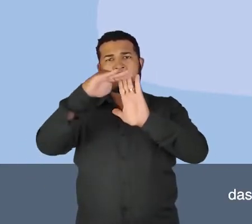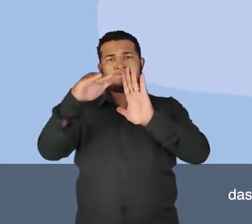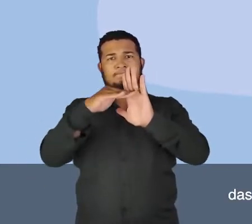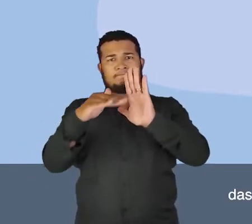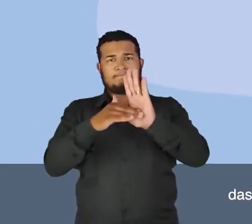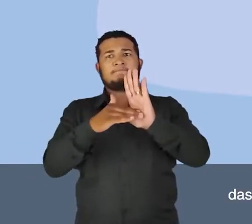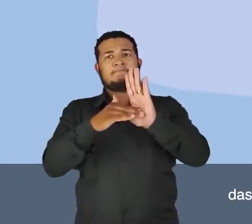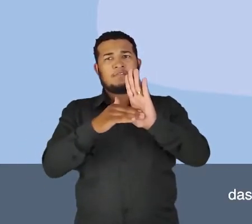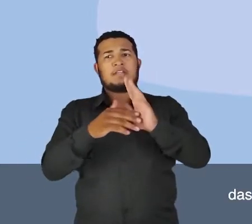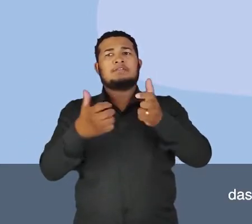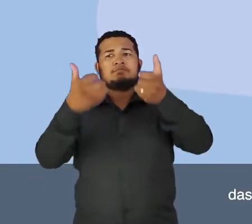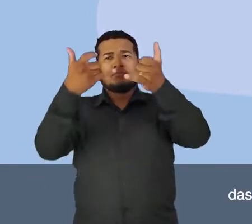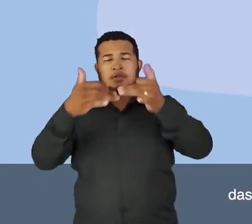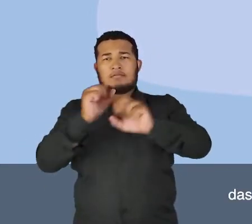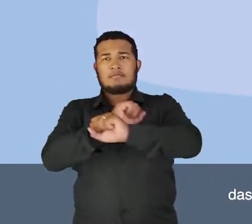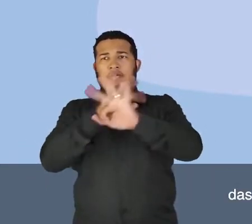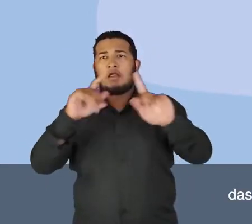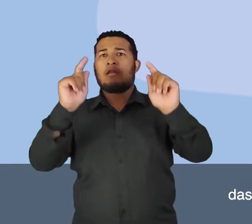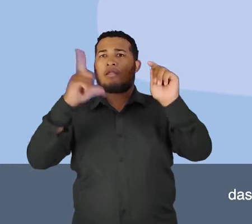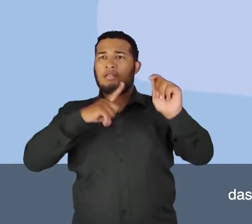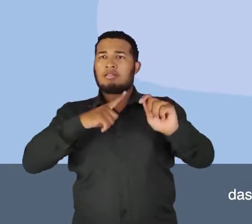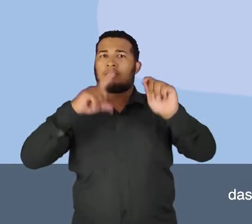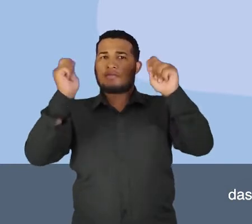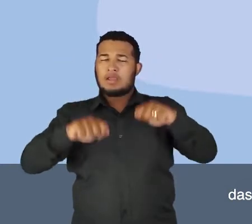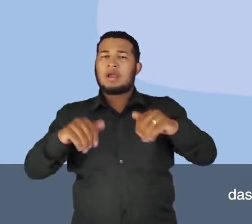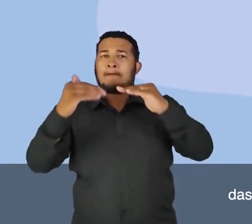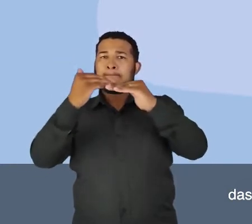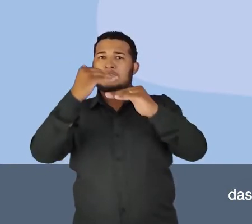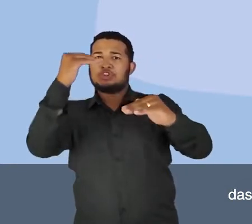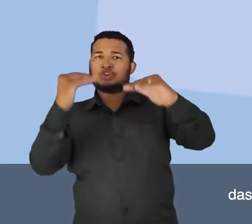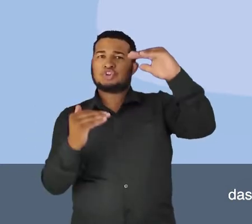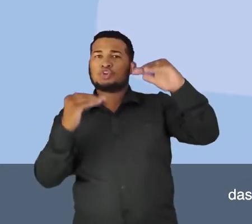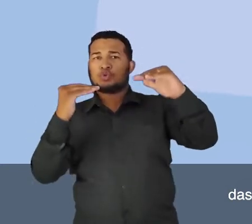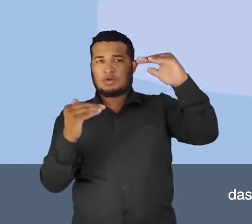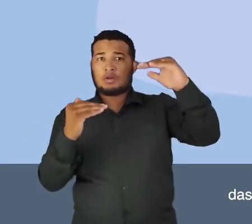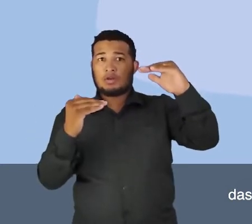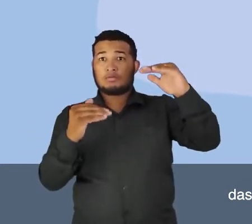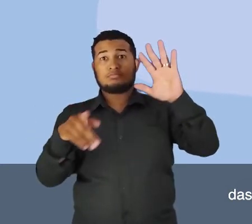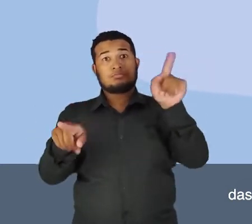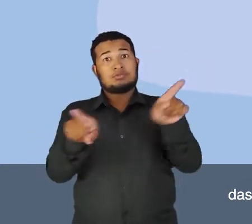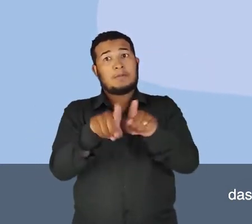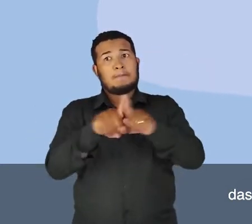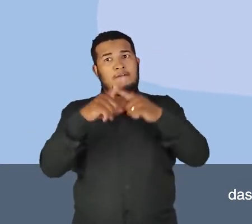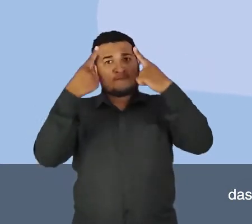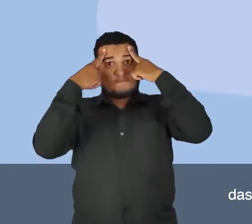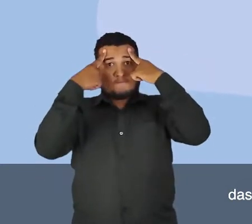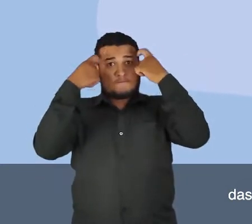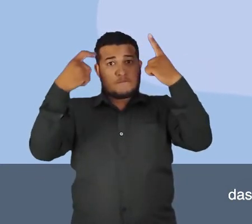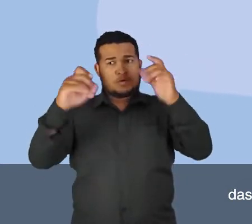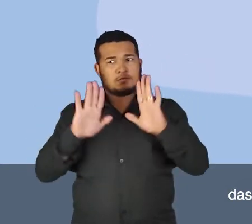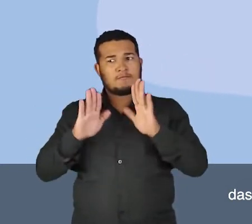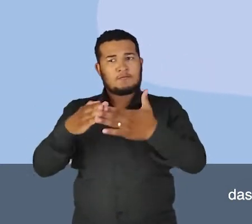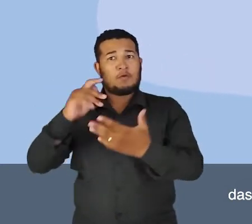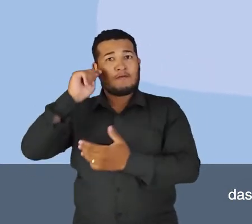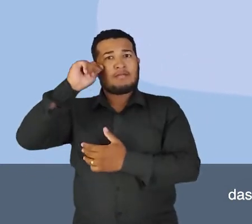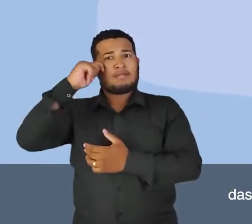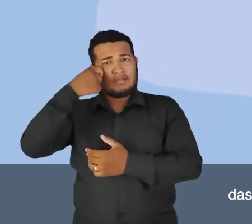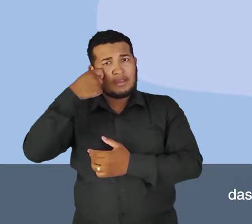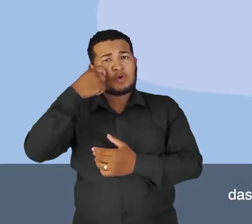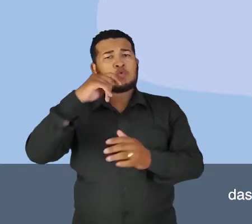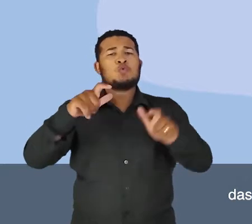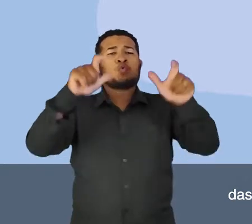normalização das desigualdades e da violência contra os negros nas mais diversas esferas